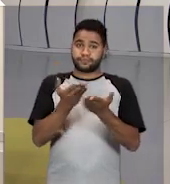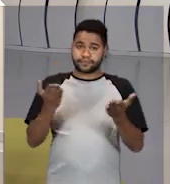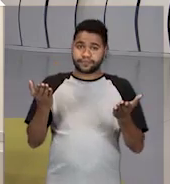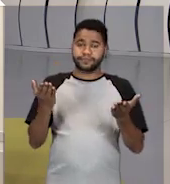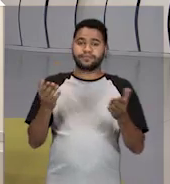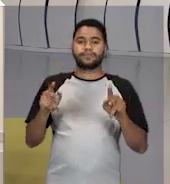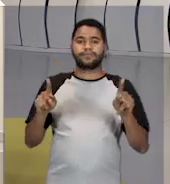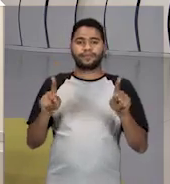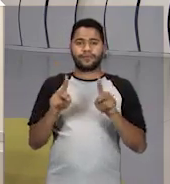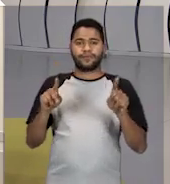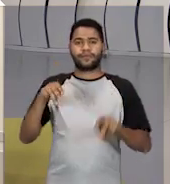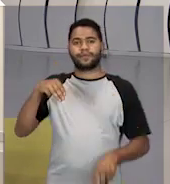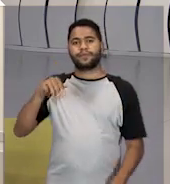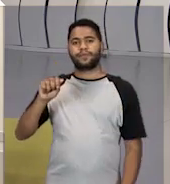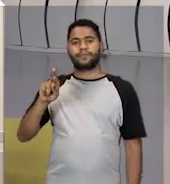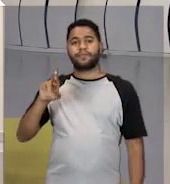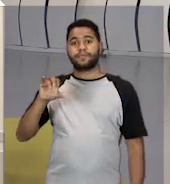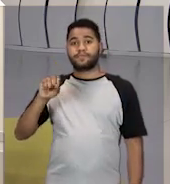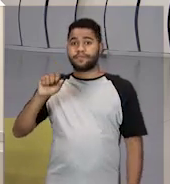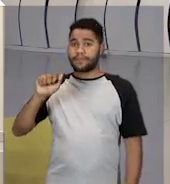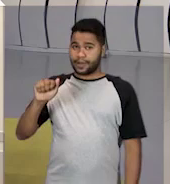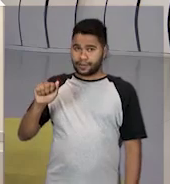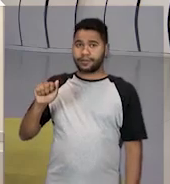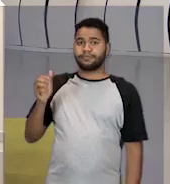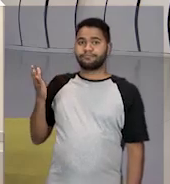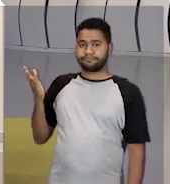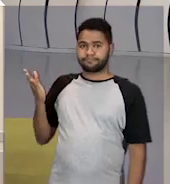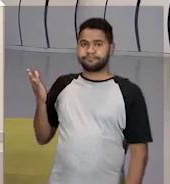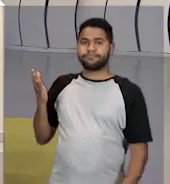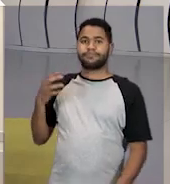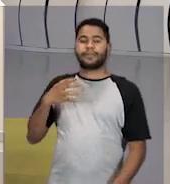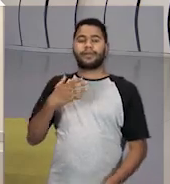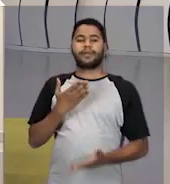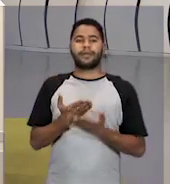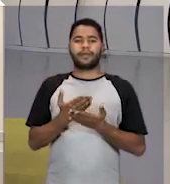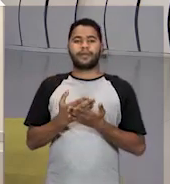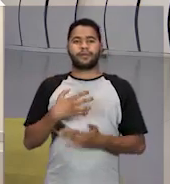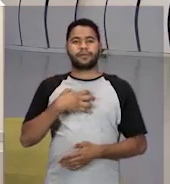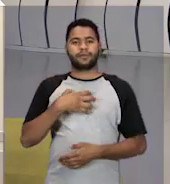com a professora Marisa Araújo, né? Uma aula de ciências.